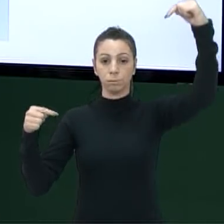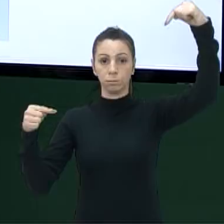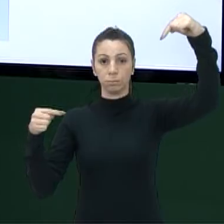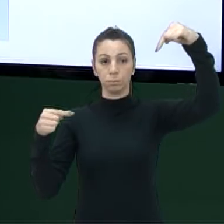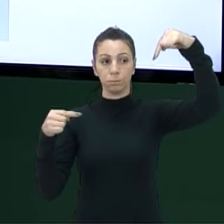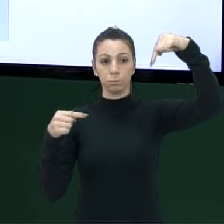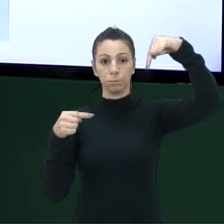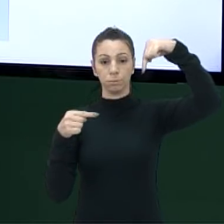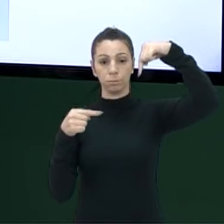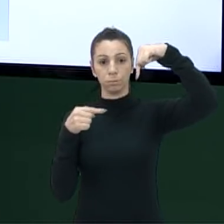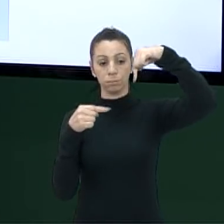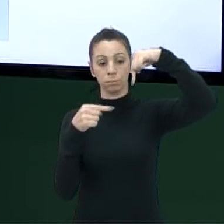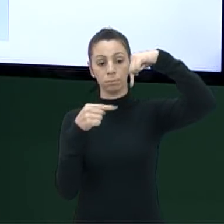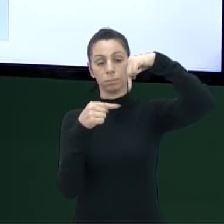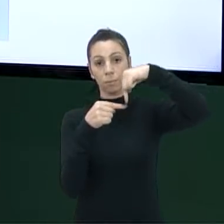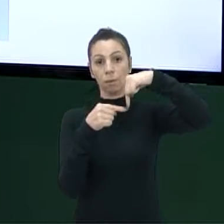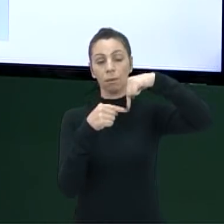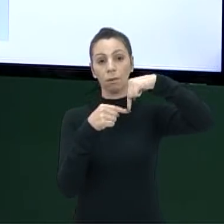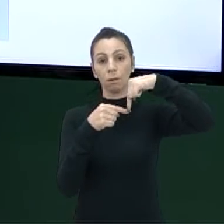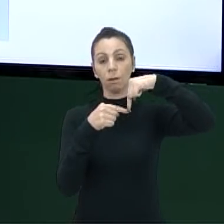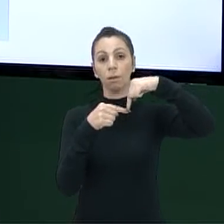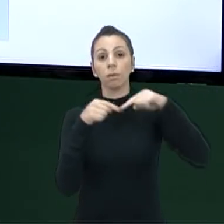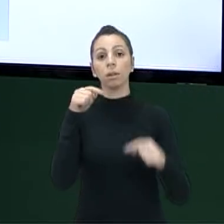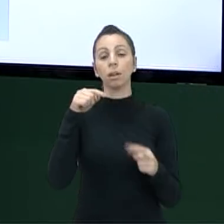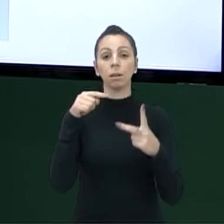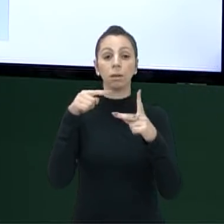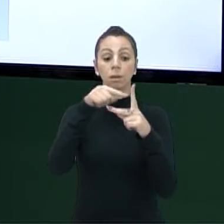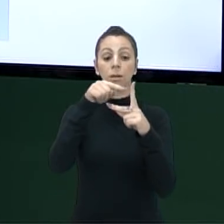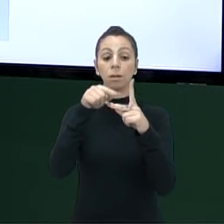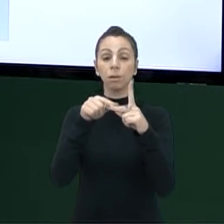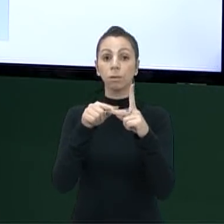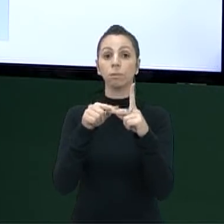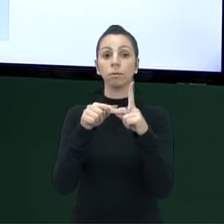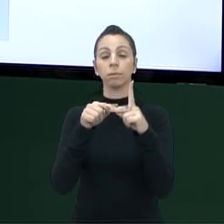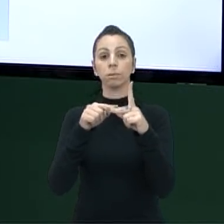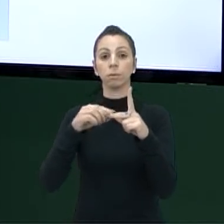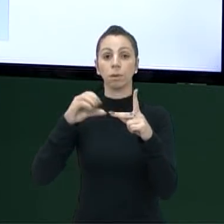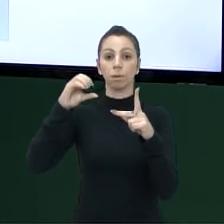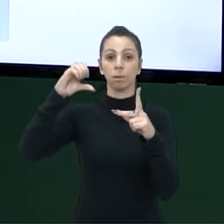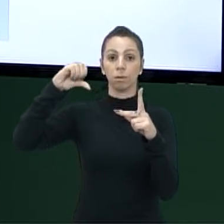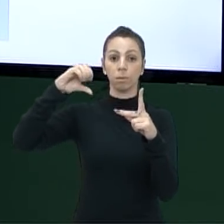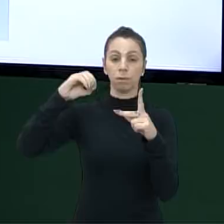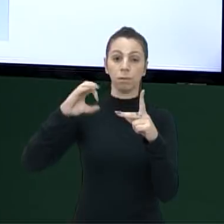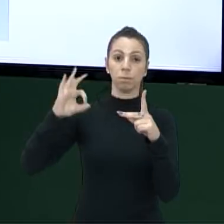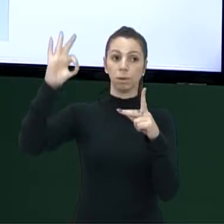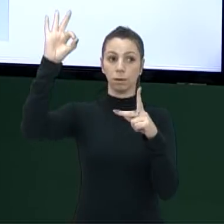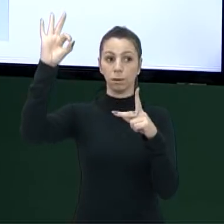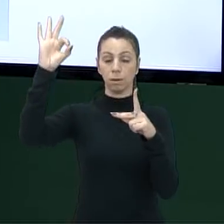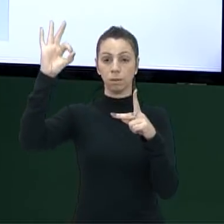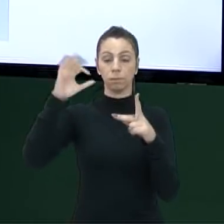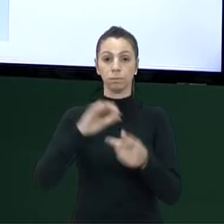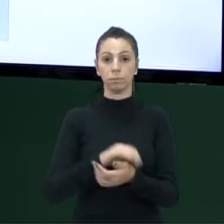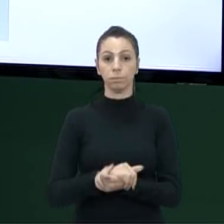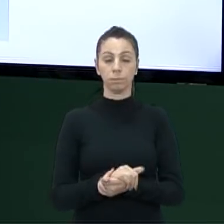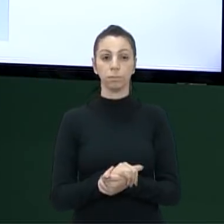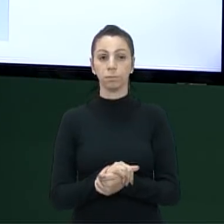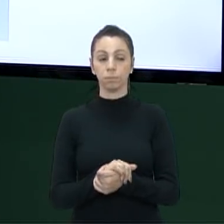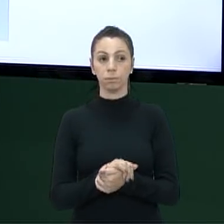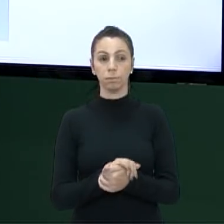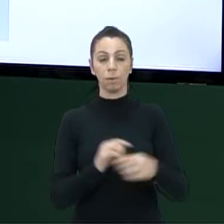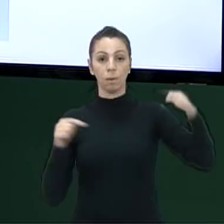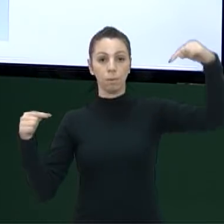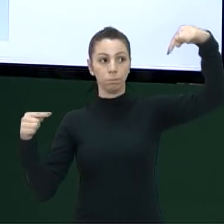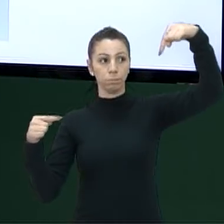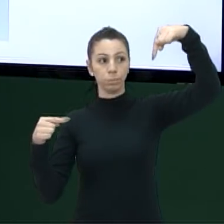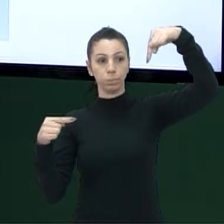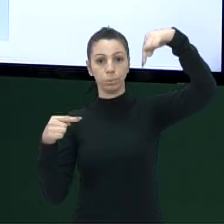graus, né? O símbolozinho do 90 graus. O que você faz? Você vai ter um vetor resultante aqui ao meio,